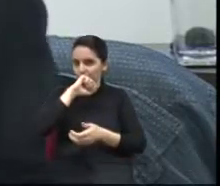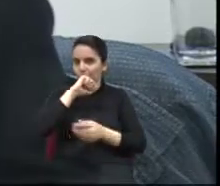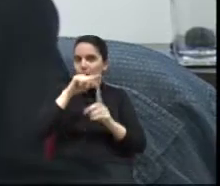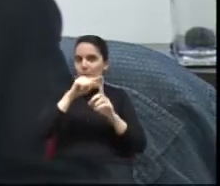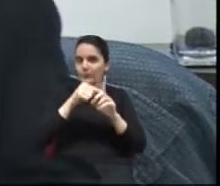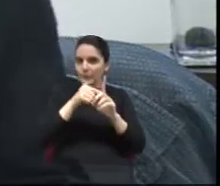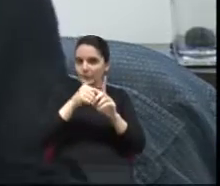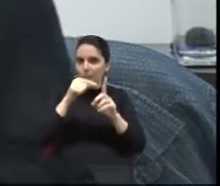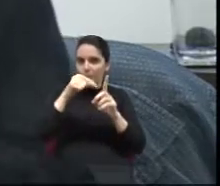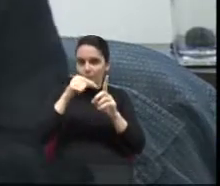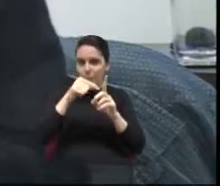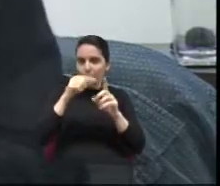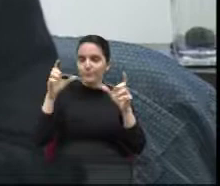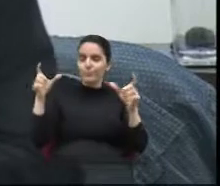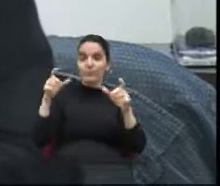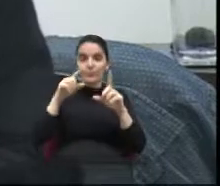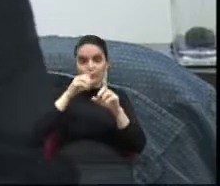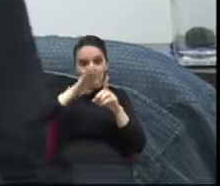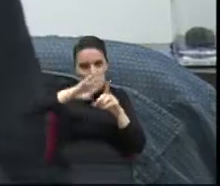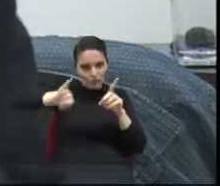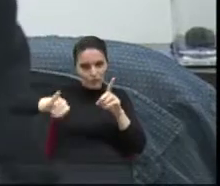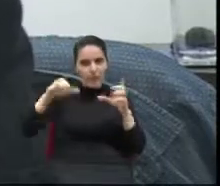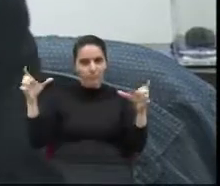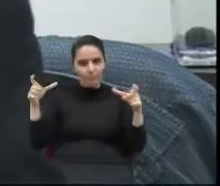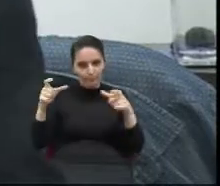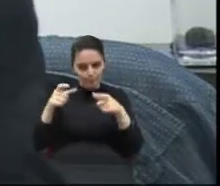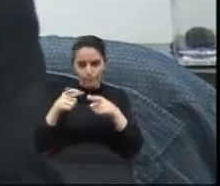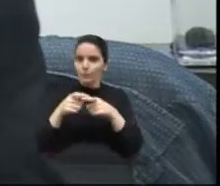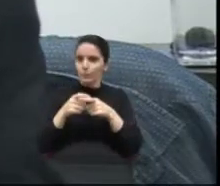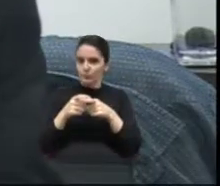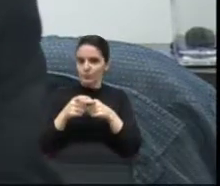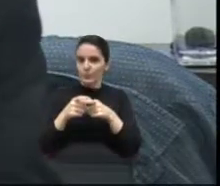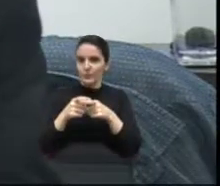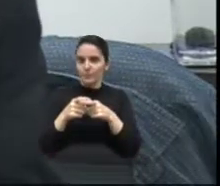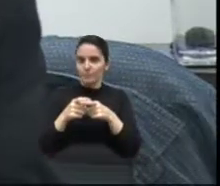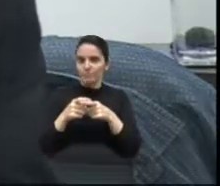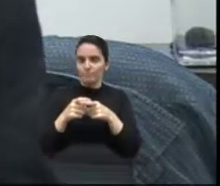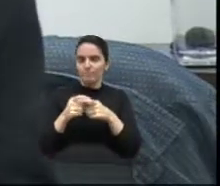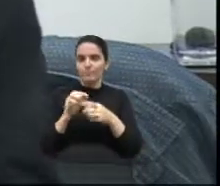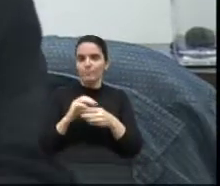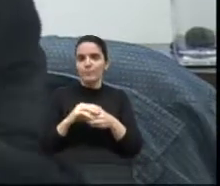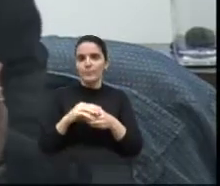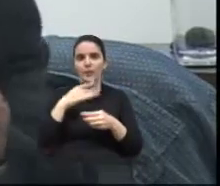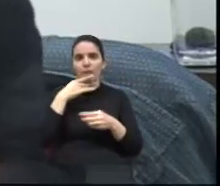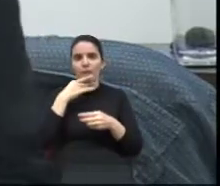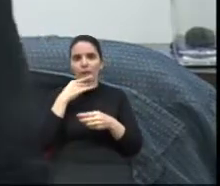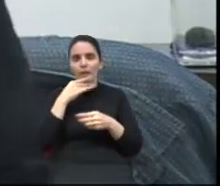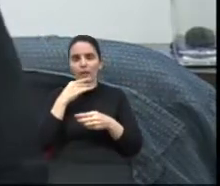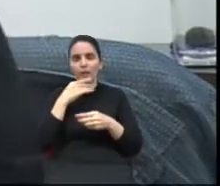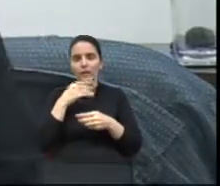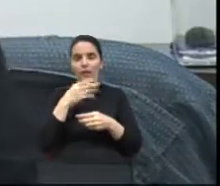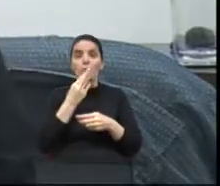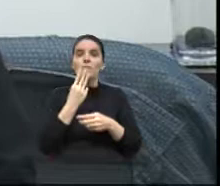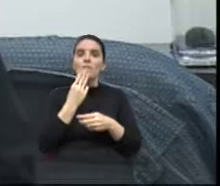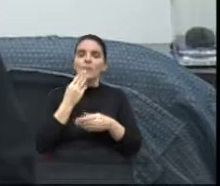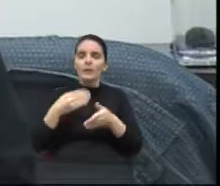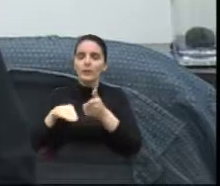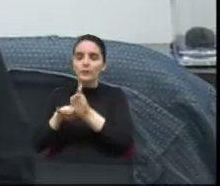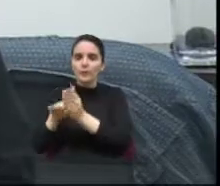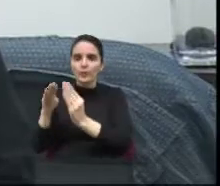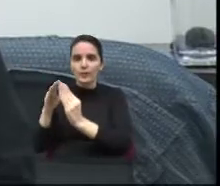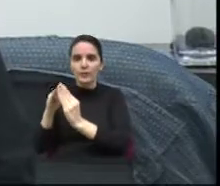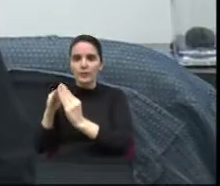menos abortos. E todos os dias, quando eu chego na minha casa e eu olho para aquelas 2 pessoinhas que estão ali